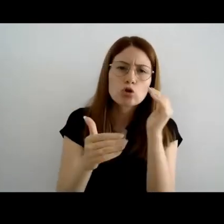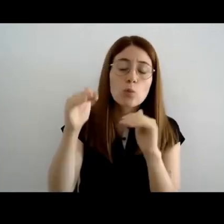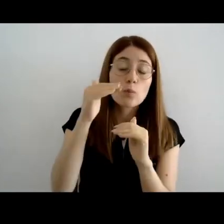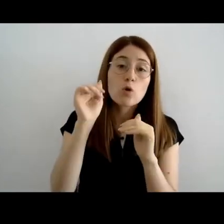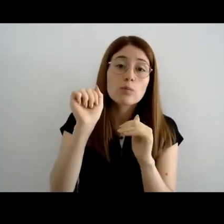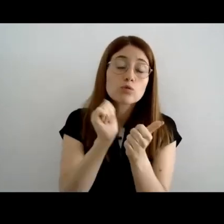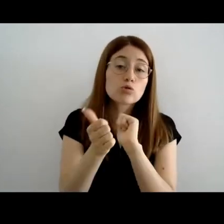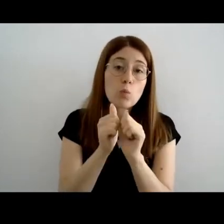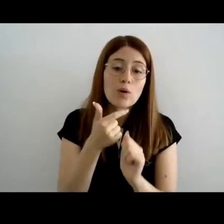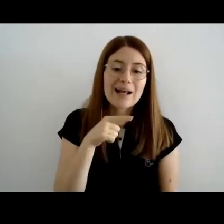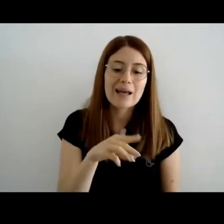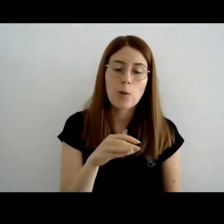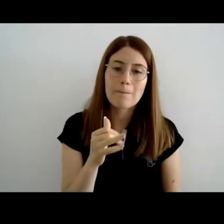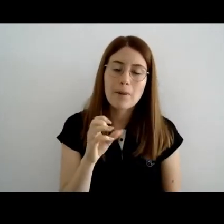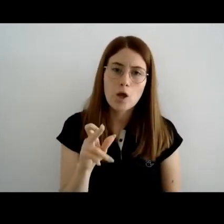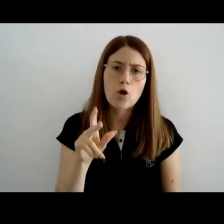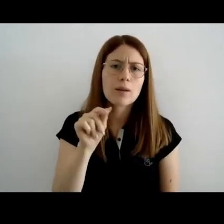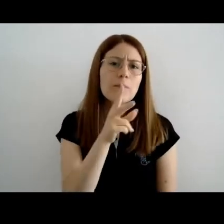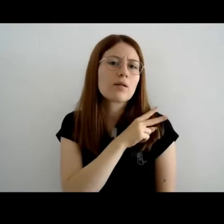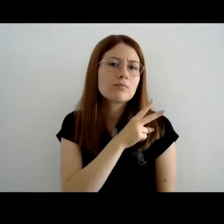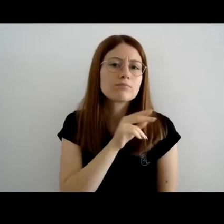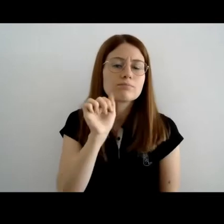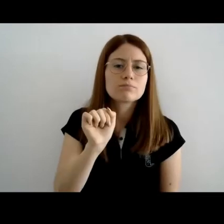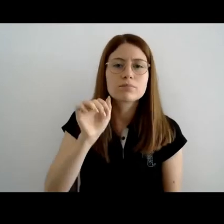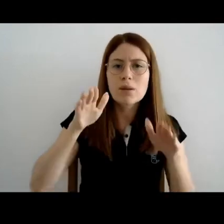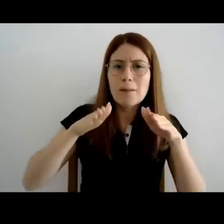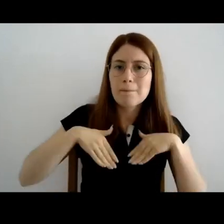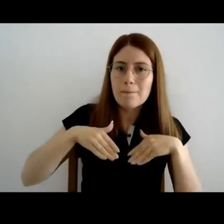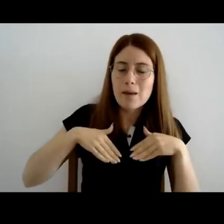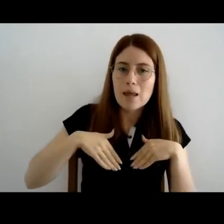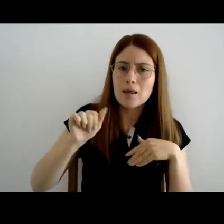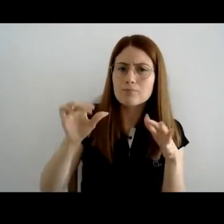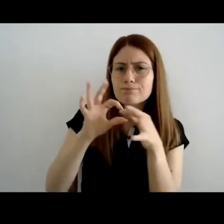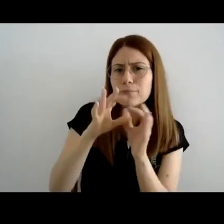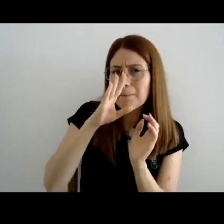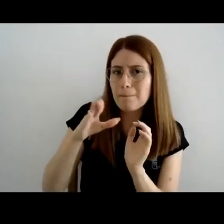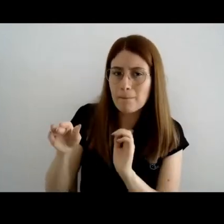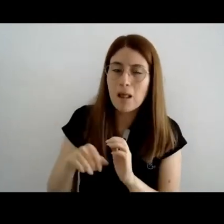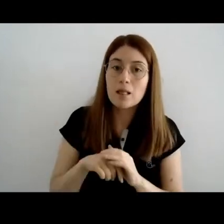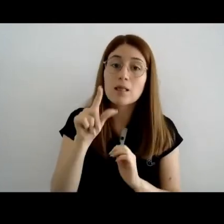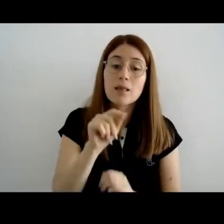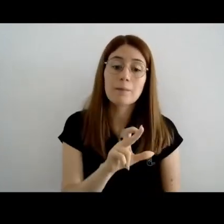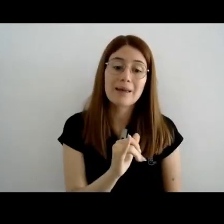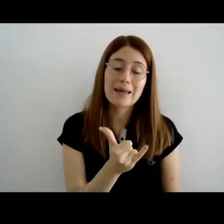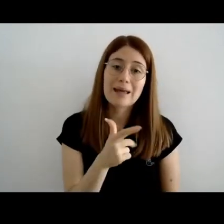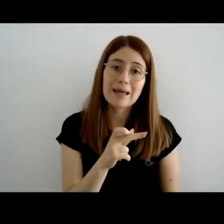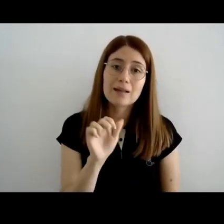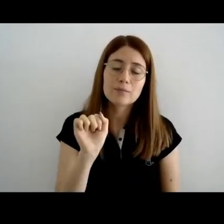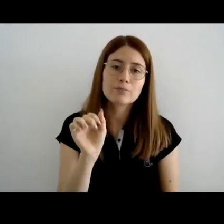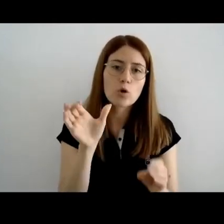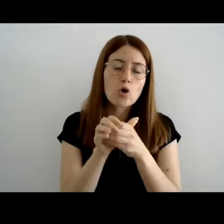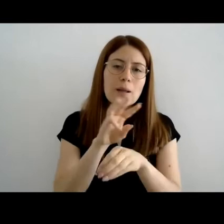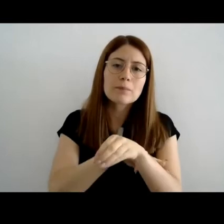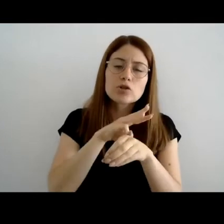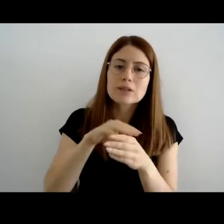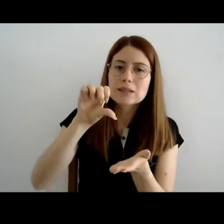ao capitão-tenente Ricardo Pereira da Silva, do Estado-Maior da Armada, da área de operações, à doutora Rita Veloso, vogal do Conselho de Administração do Centro